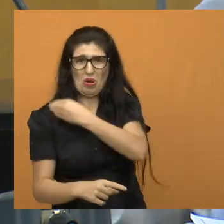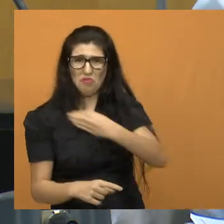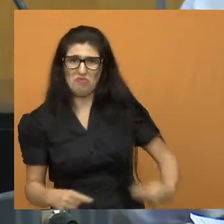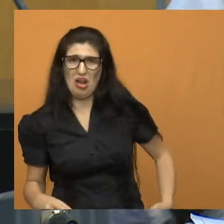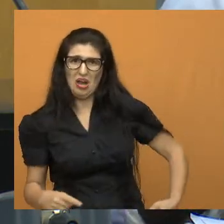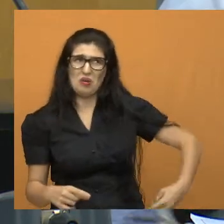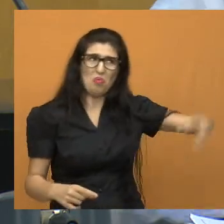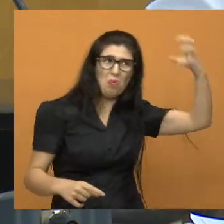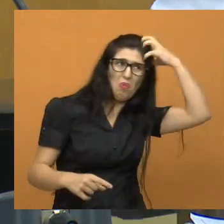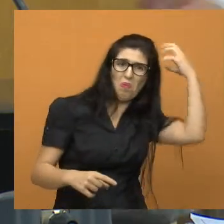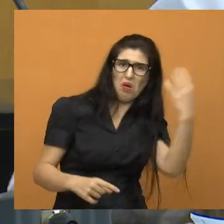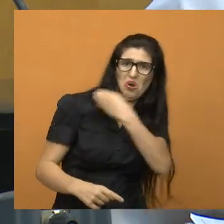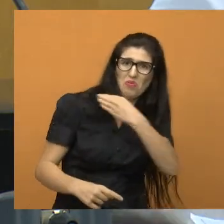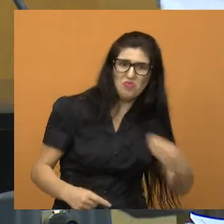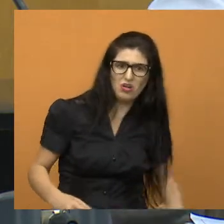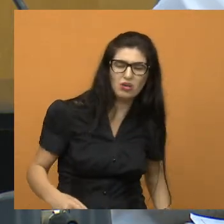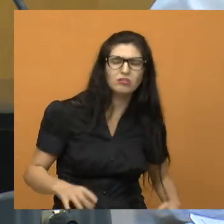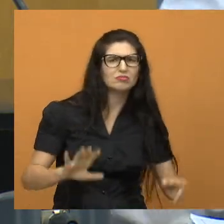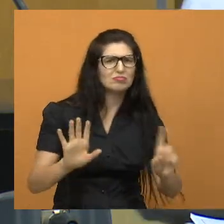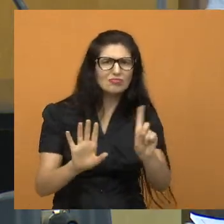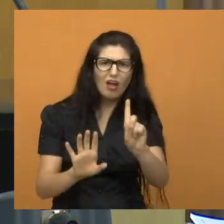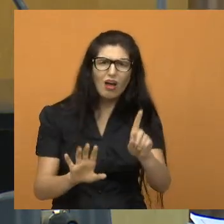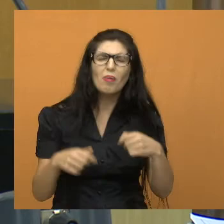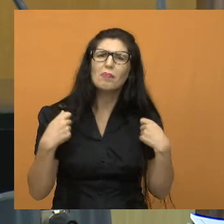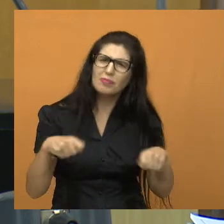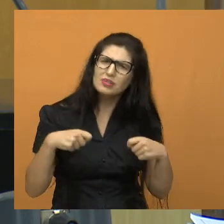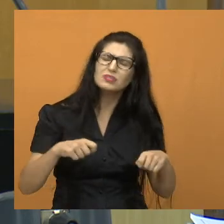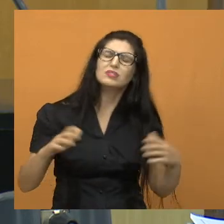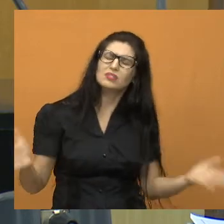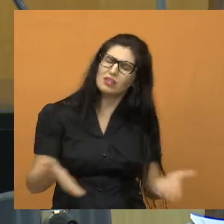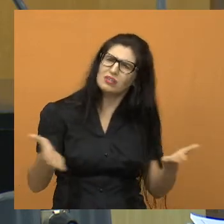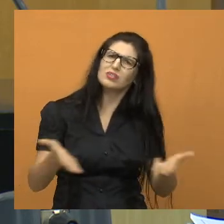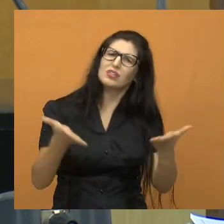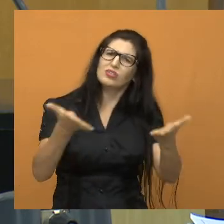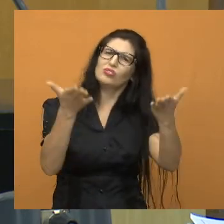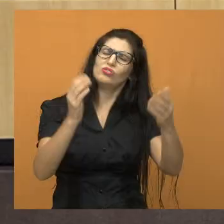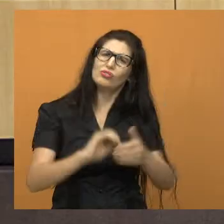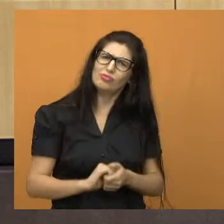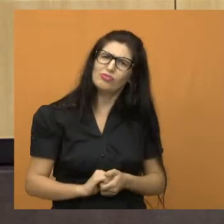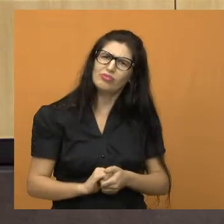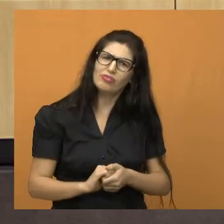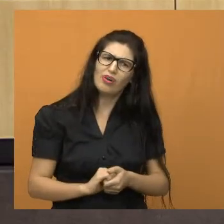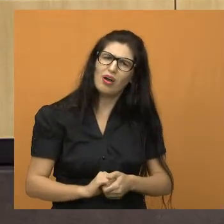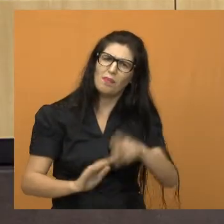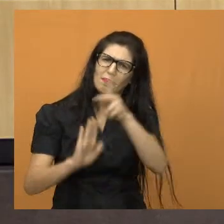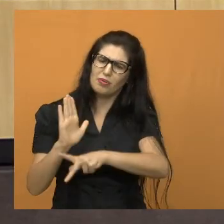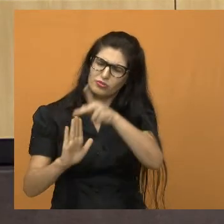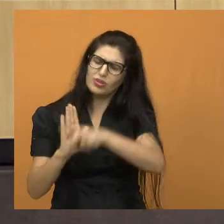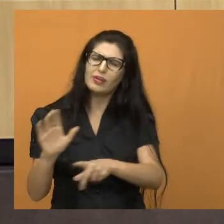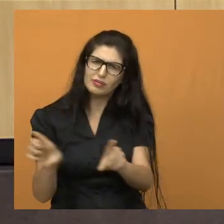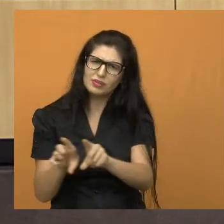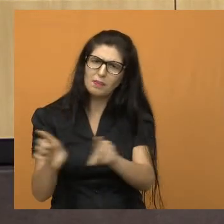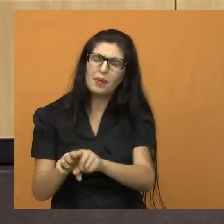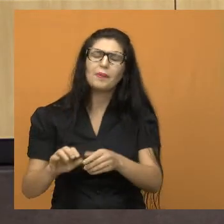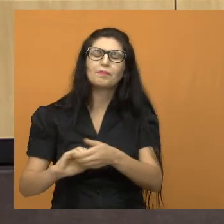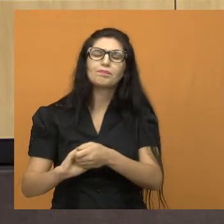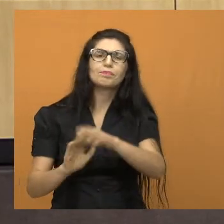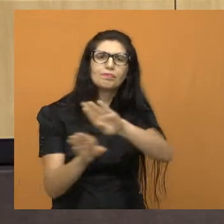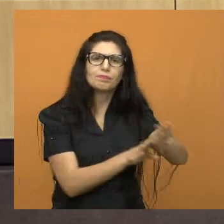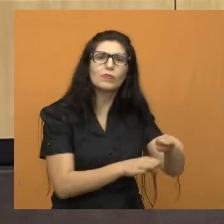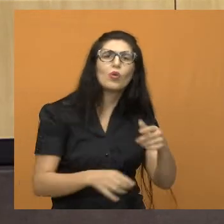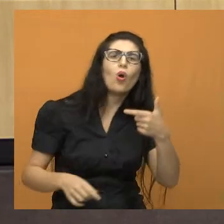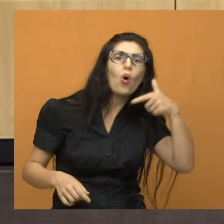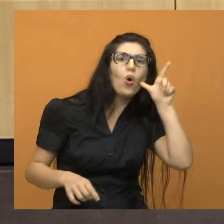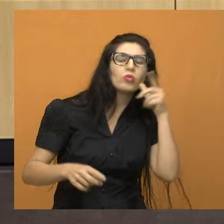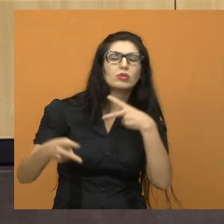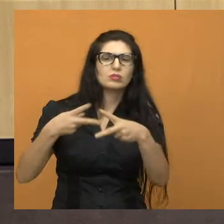vamos criar uma gincana, vamos fazer atividade. E aí eu trago um dado que ontem foi trazido para nós em São José,